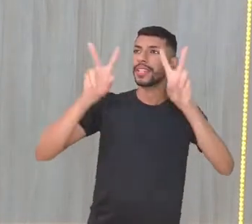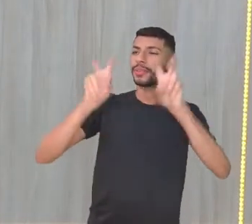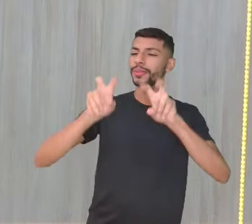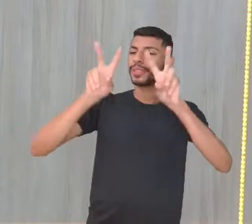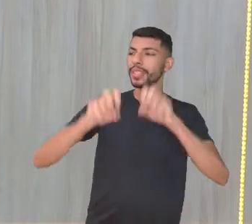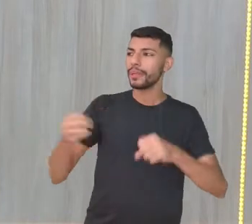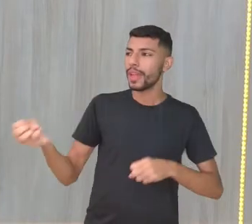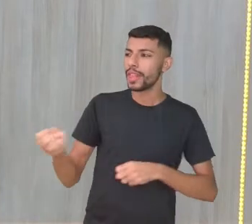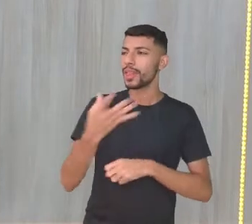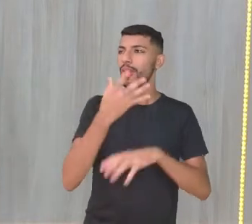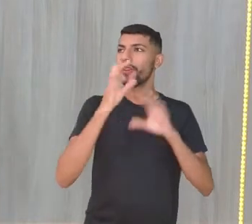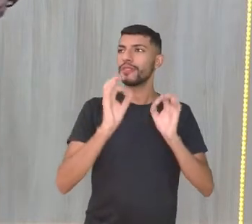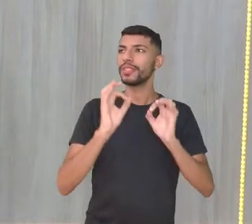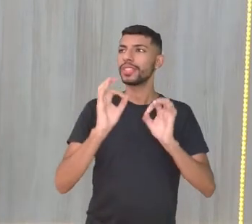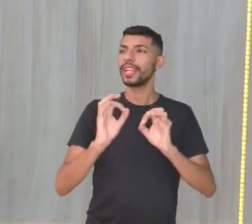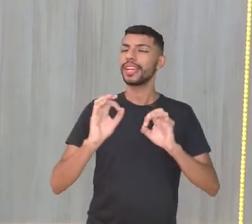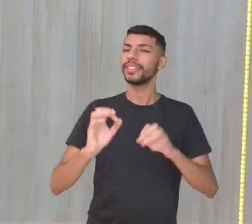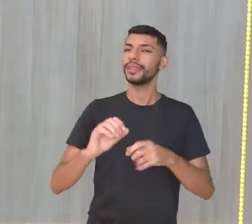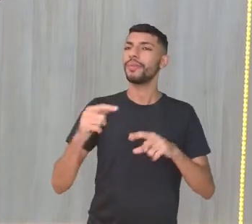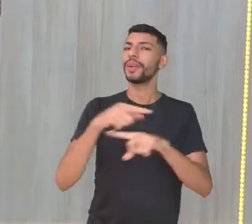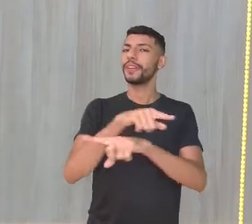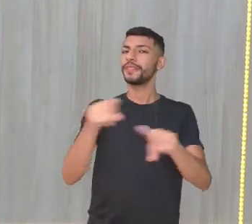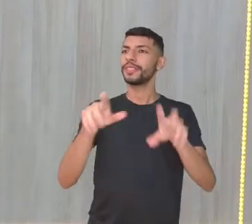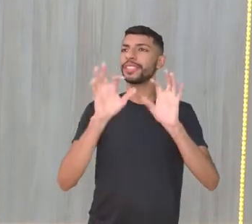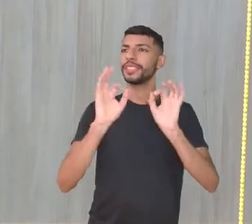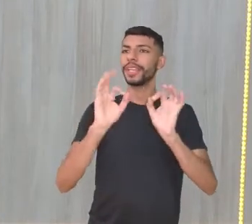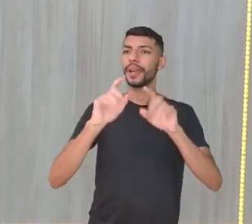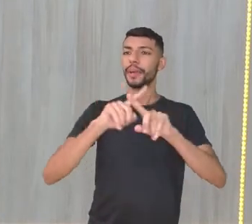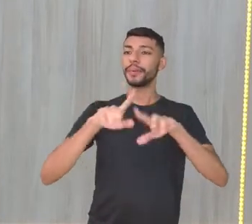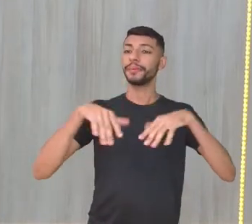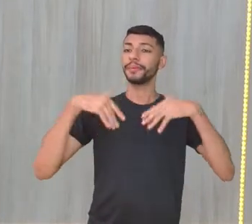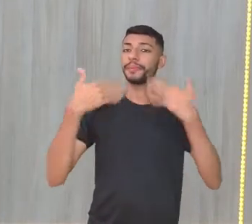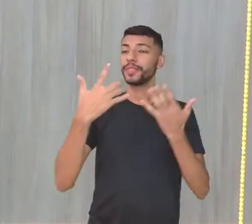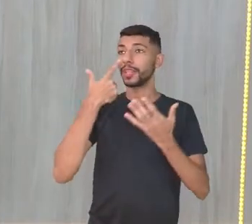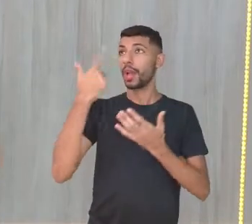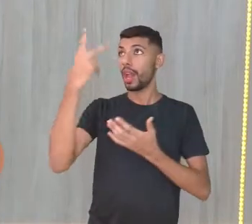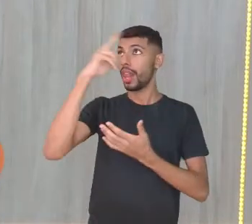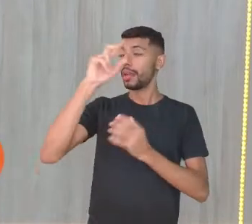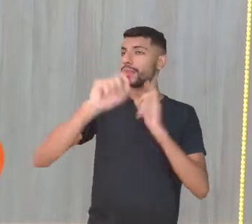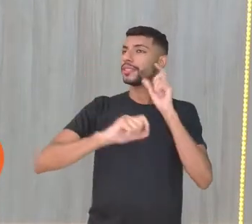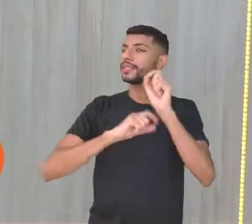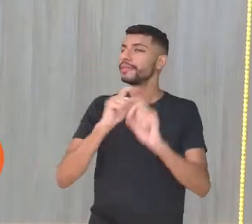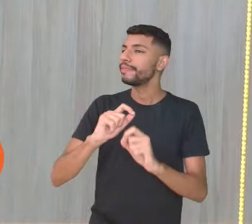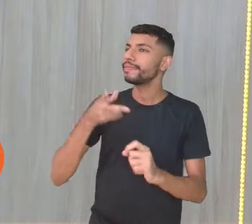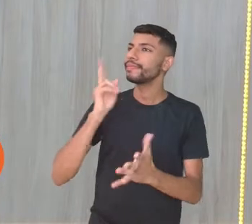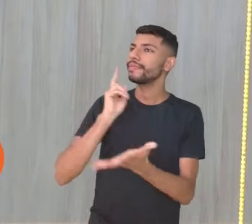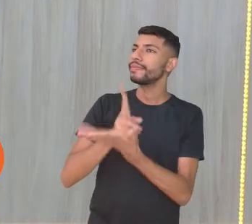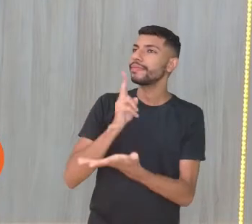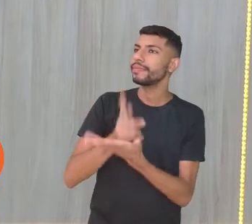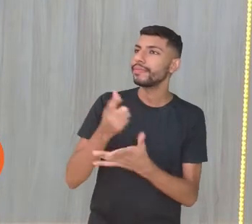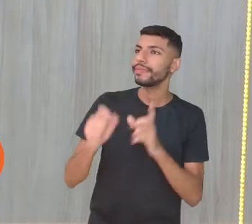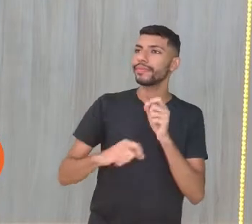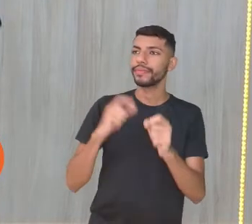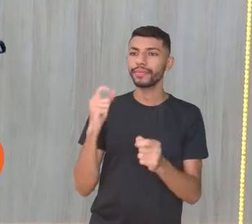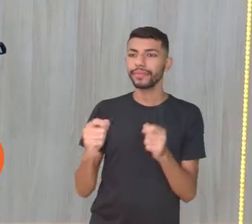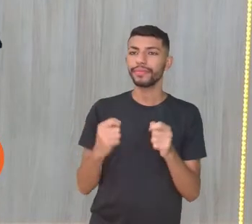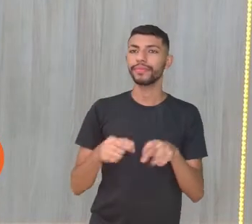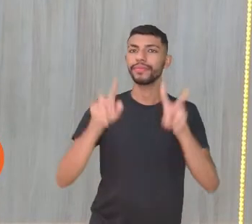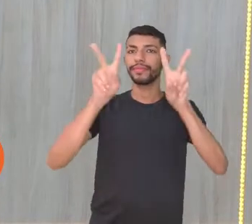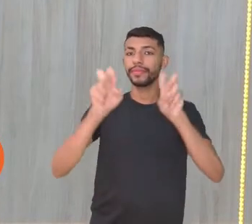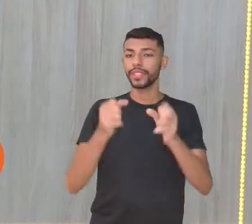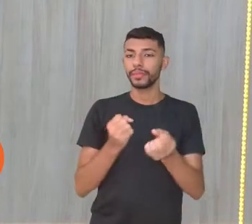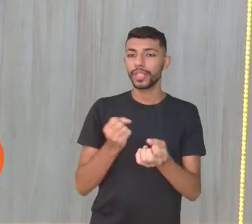assuntozinho novinho em folha para vocês, tá bom? Então, lembre-se, eu sempre costumo começar aí um assunto